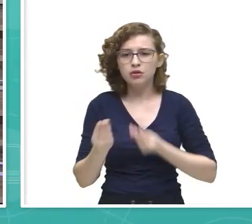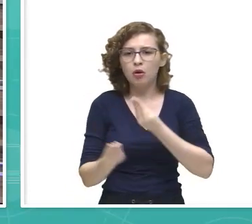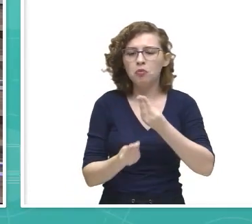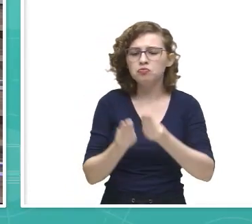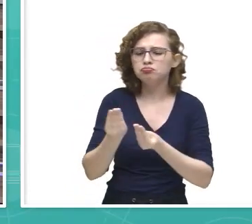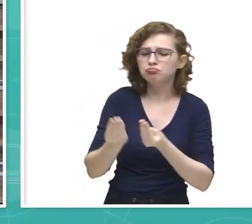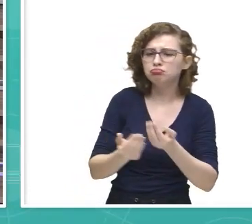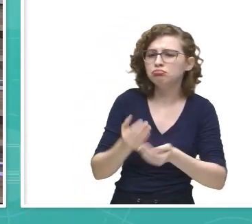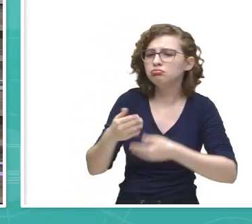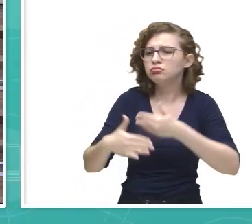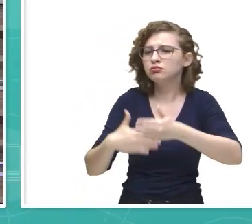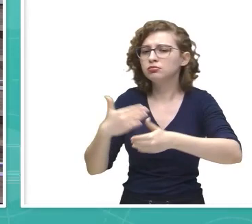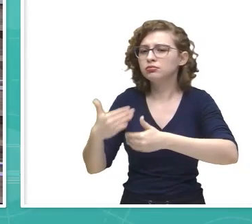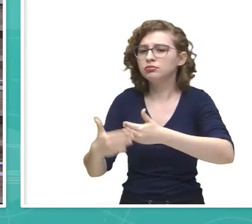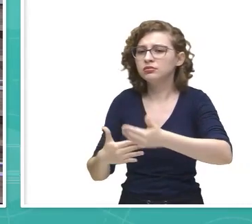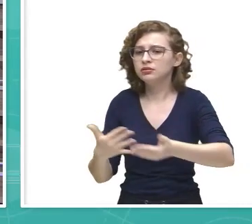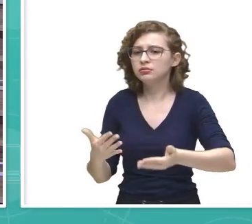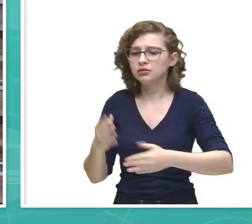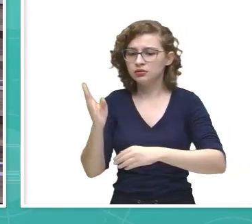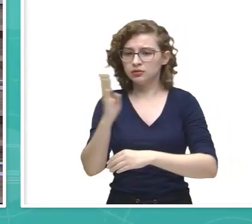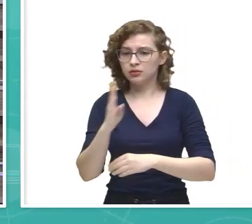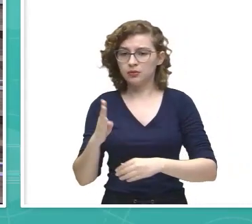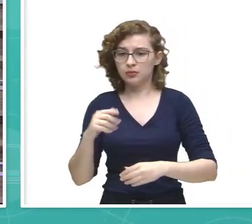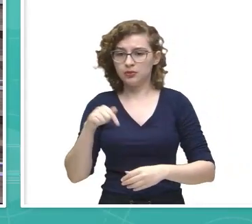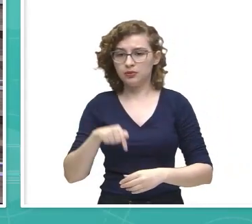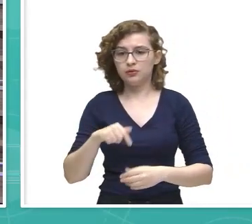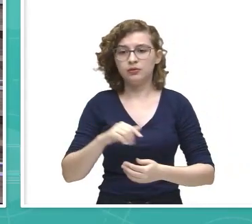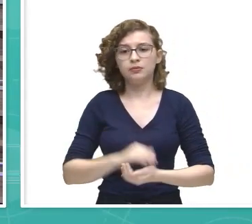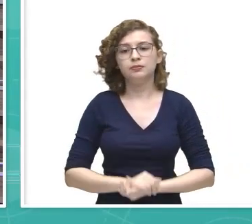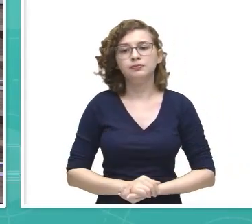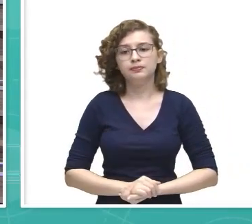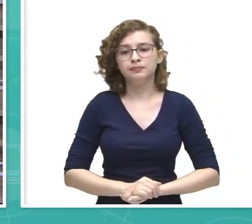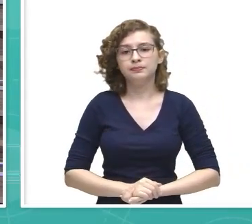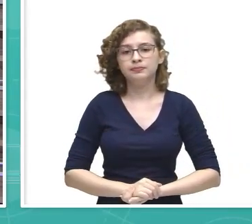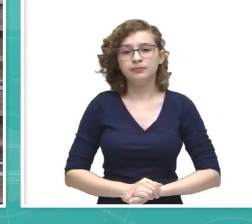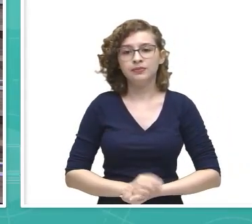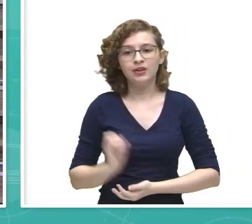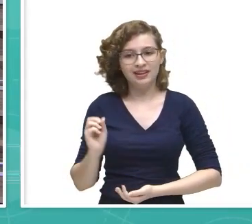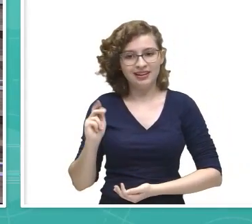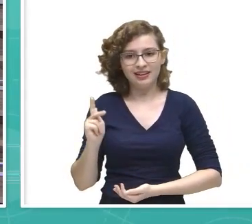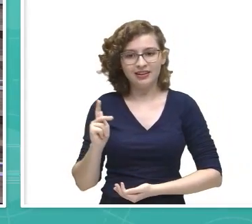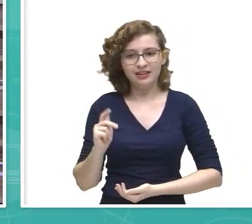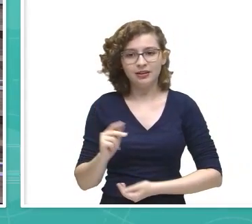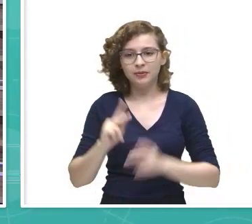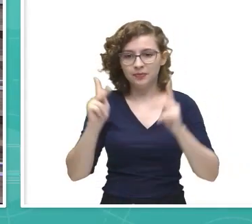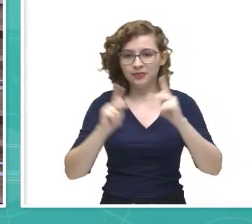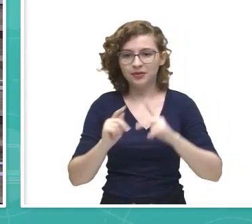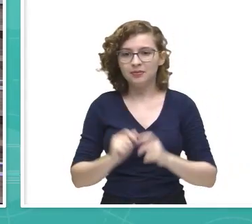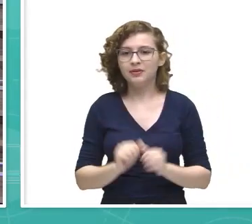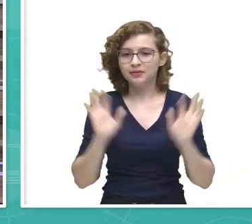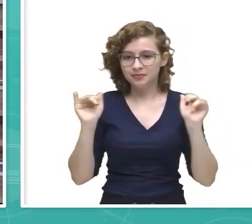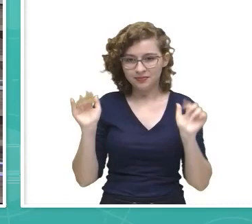de colonização portuguesa no Brasil. Ok, gente? Fiquem na paz e até a próxima.